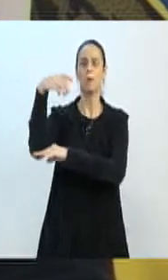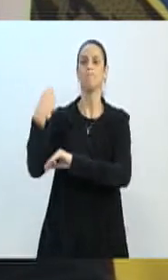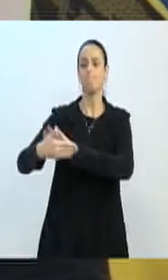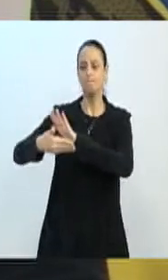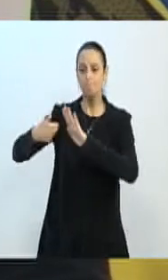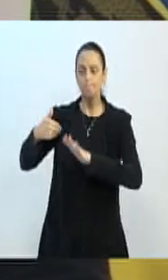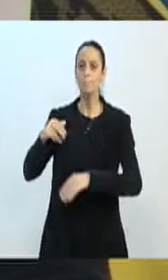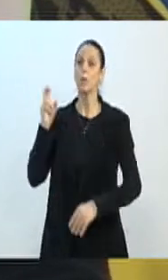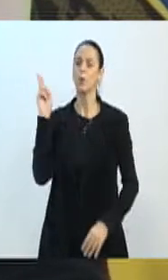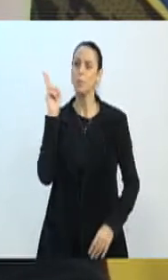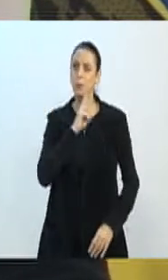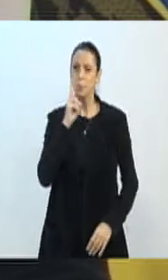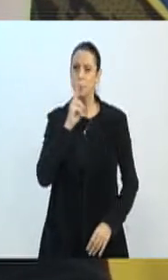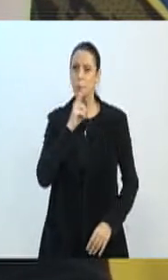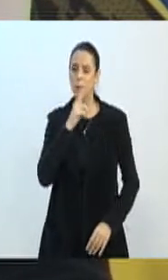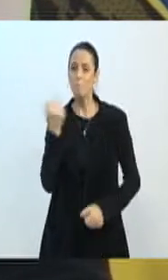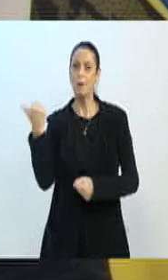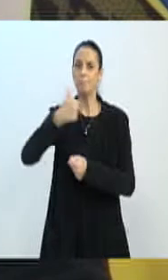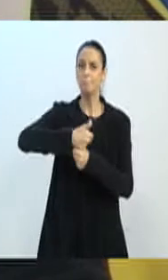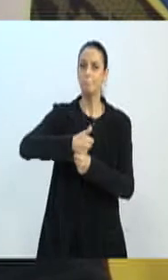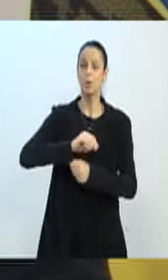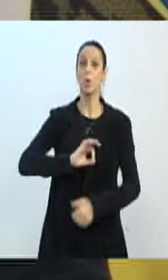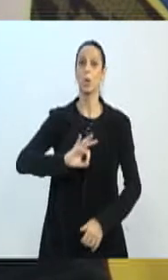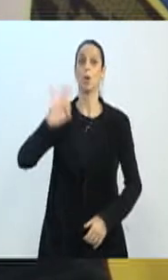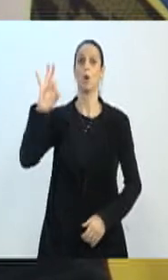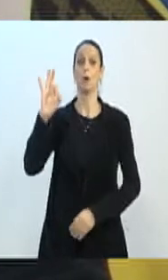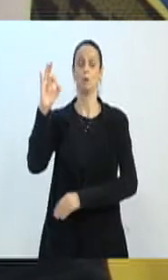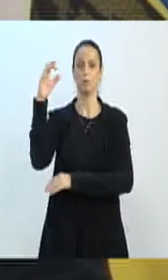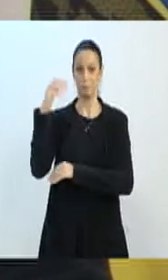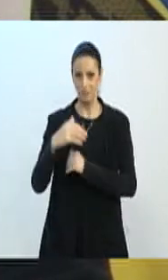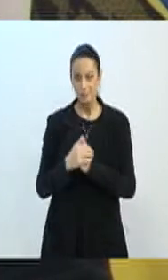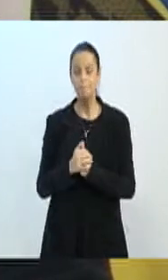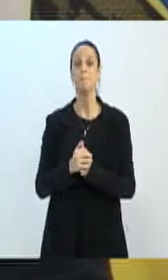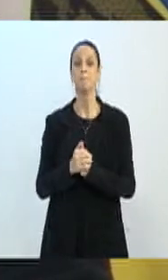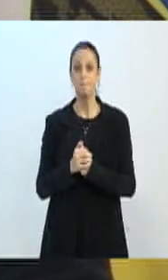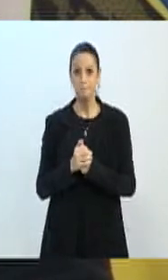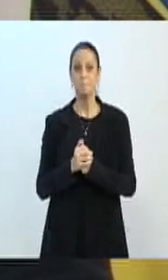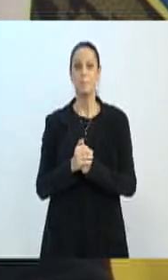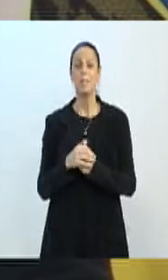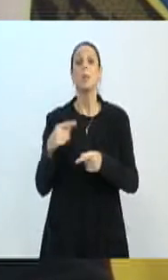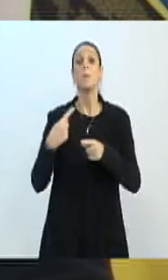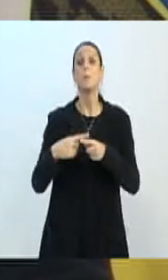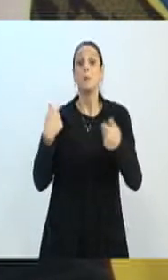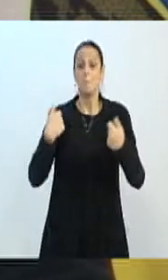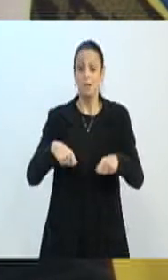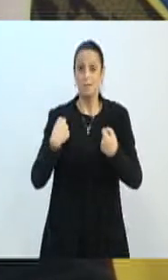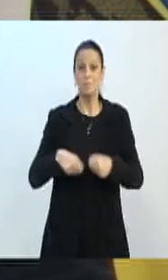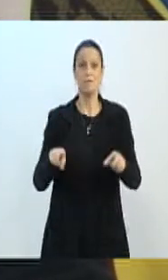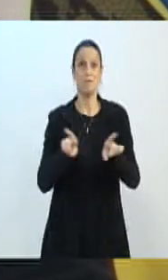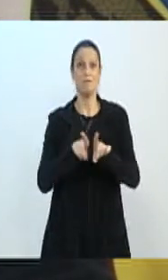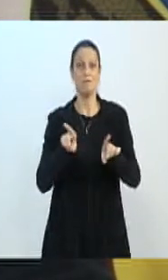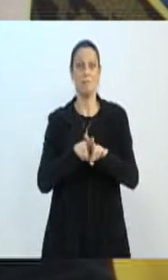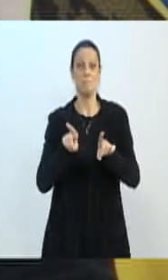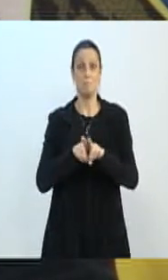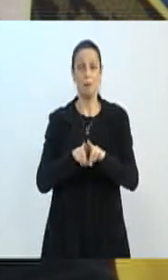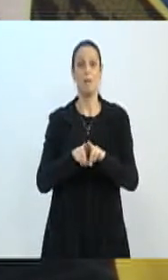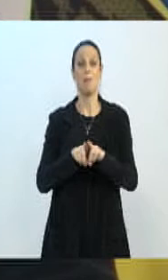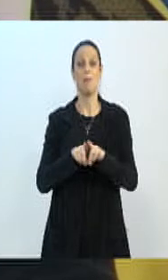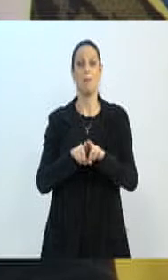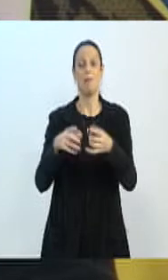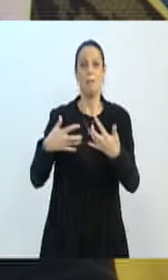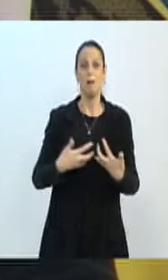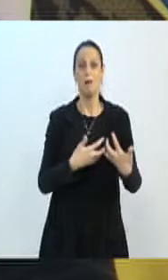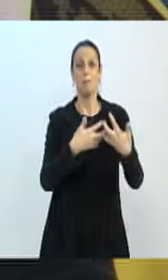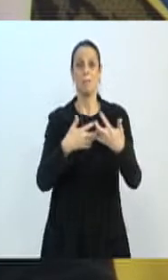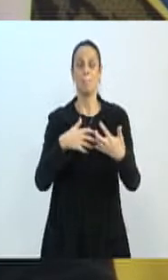retirado urgentemente para que a Empreiteira possa concluir havia e deixar a obra com qualidade